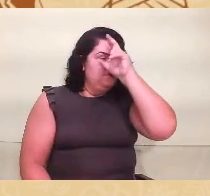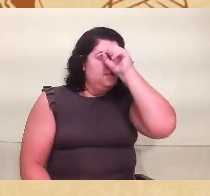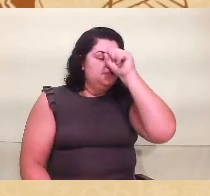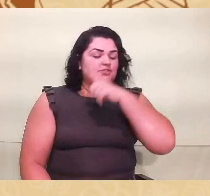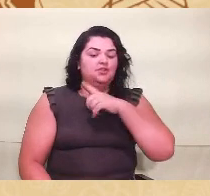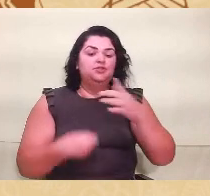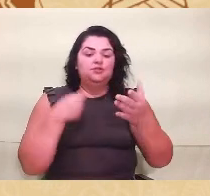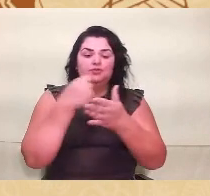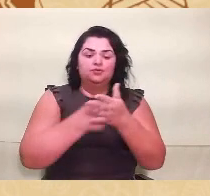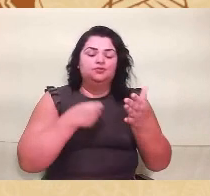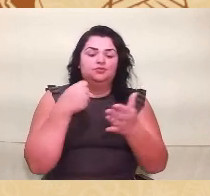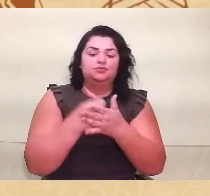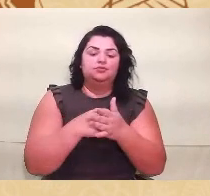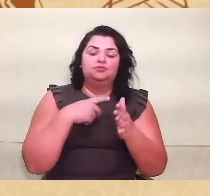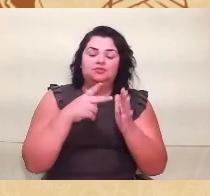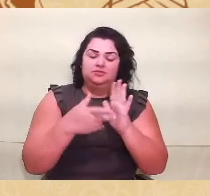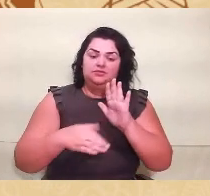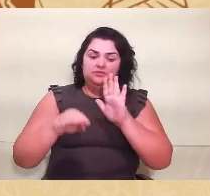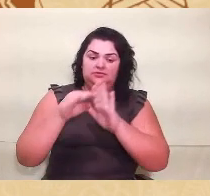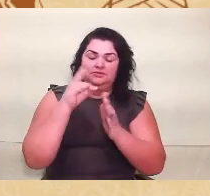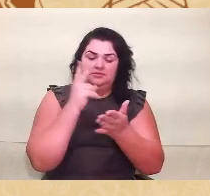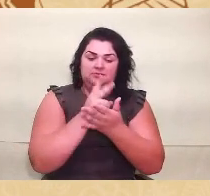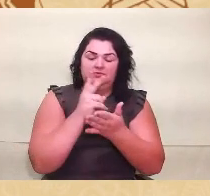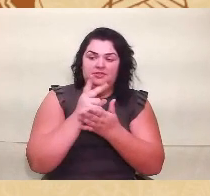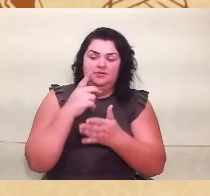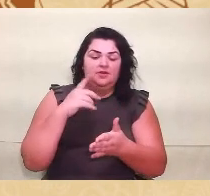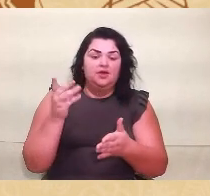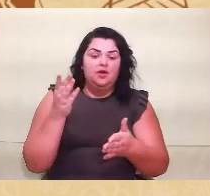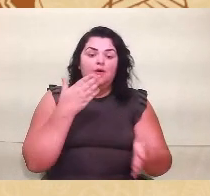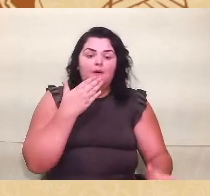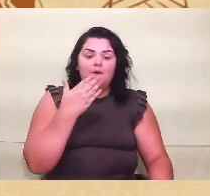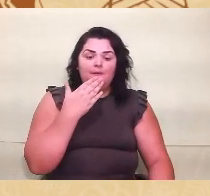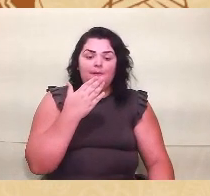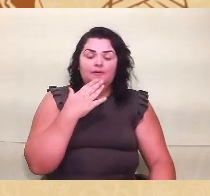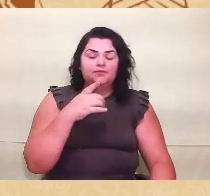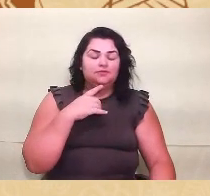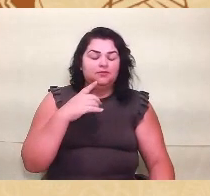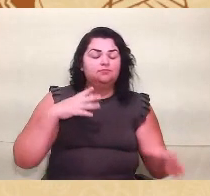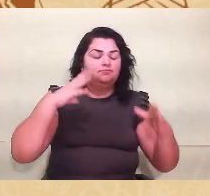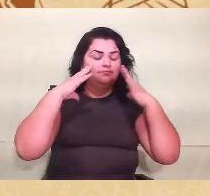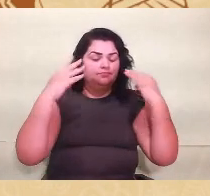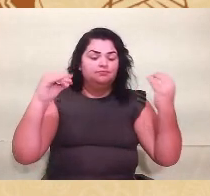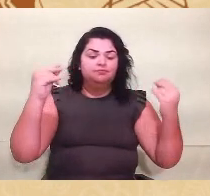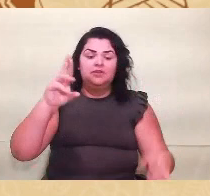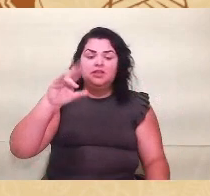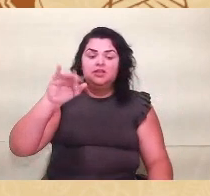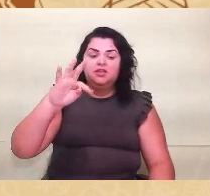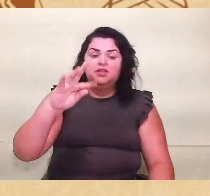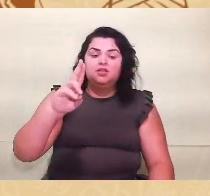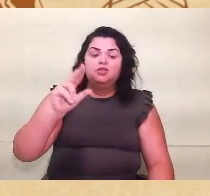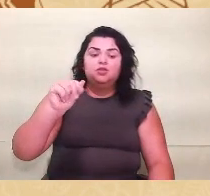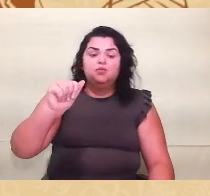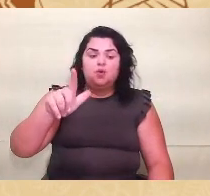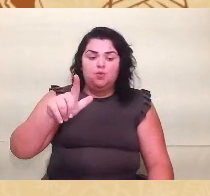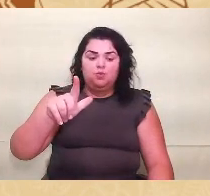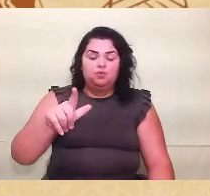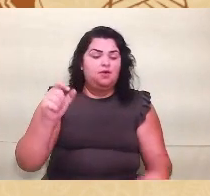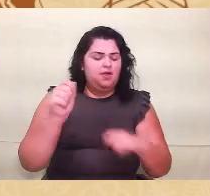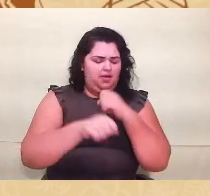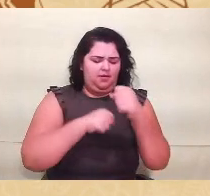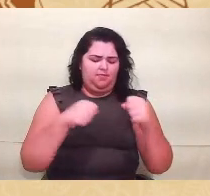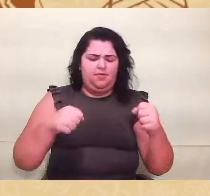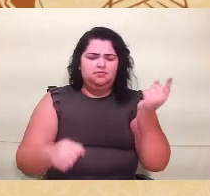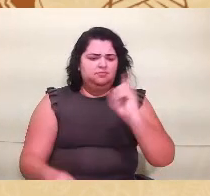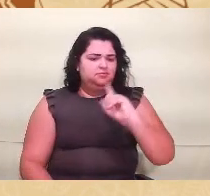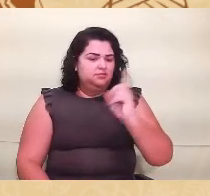era levado para a aldeia e ele era ritualizado. Ele não era preso, ele não era amarrado. Ele